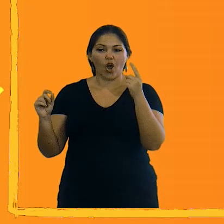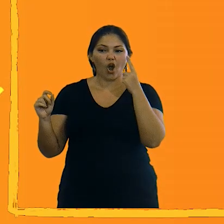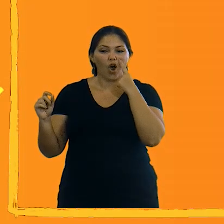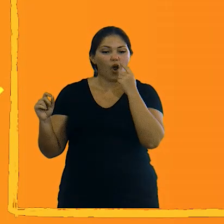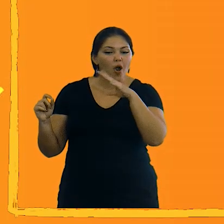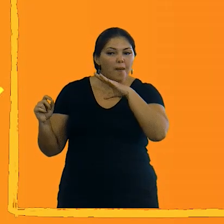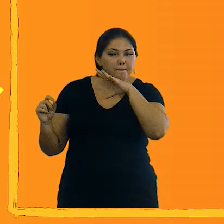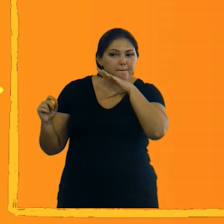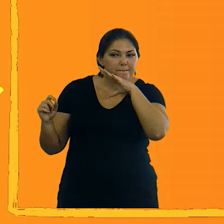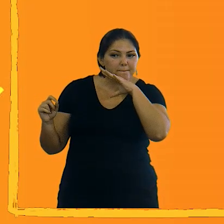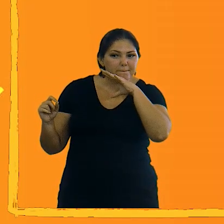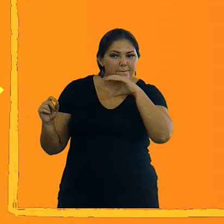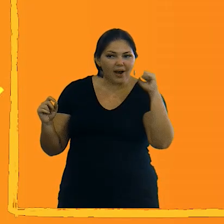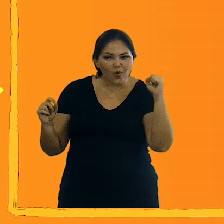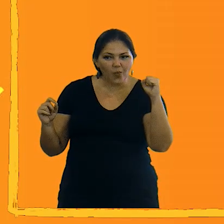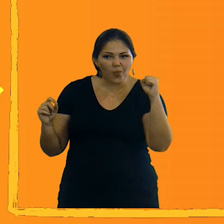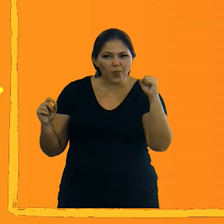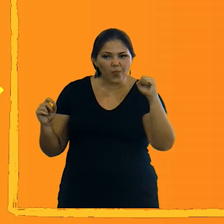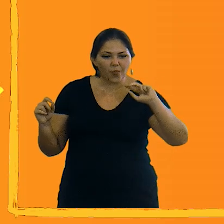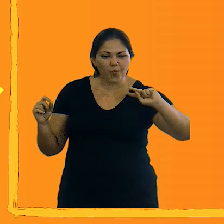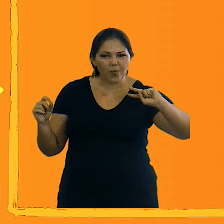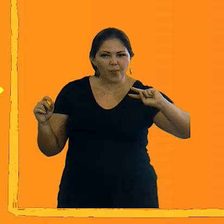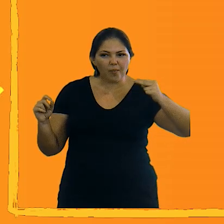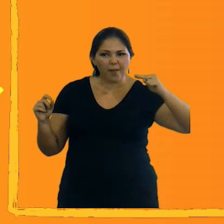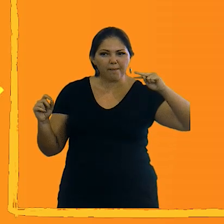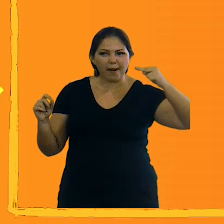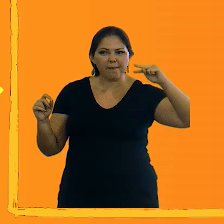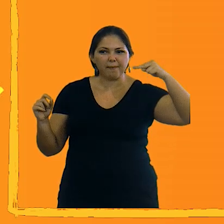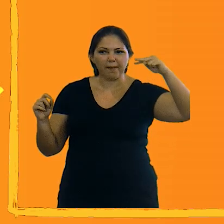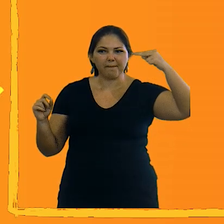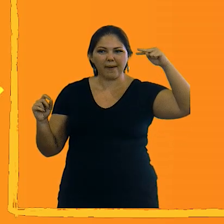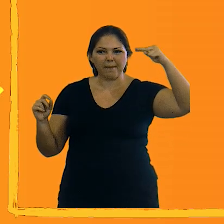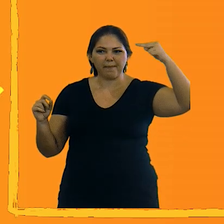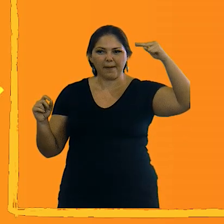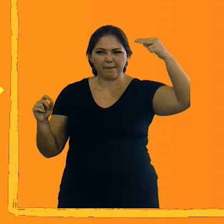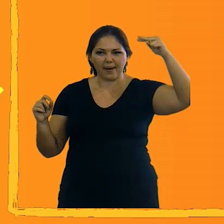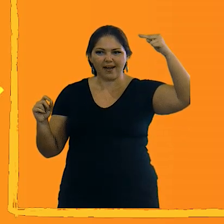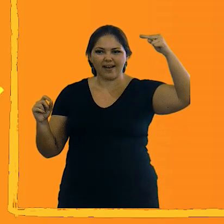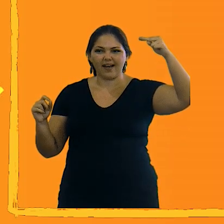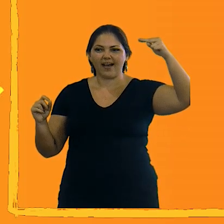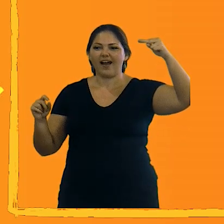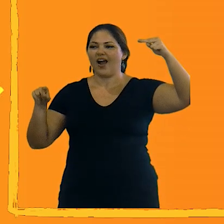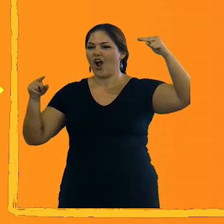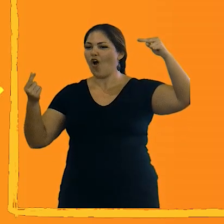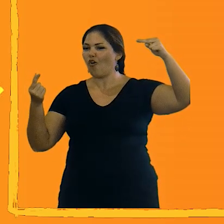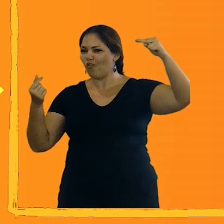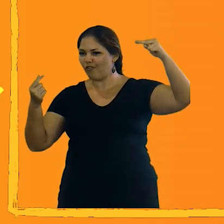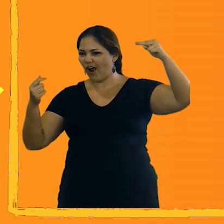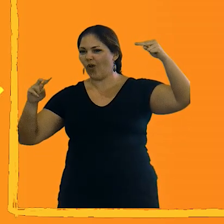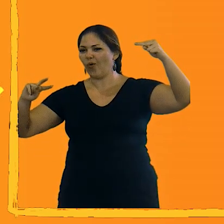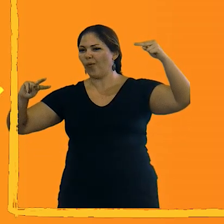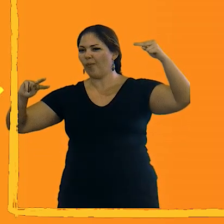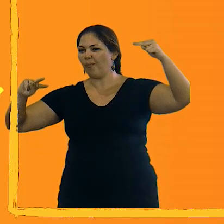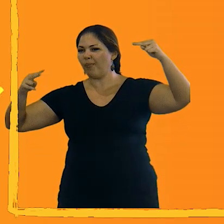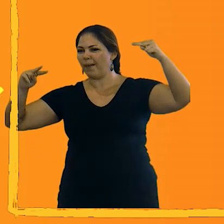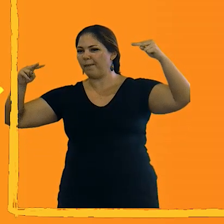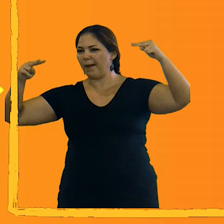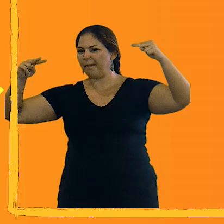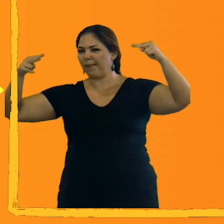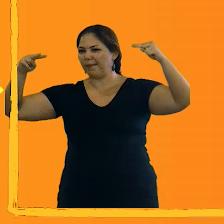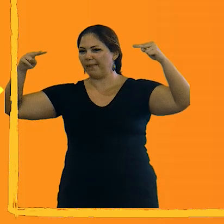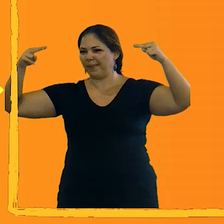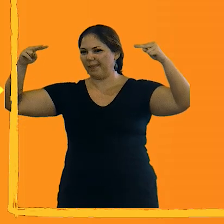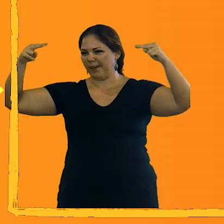uma coisa eu aumentei a quantidade de carioquinha também vai aumentar o preço que eu vou